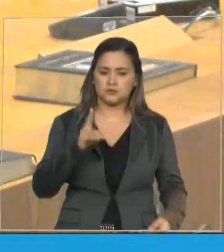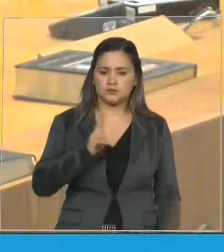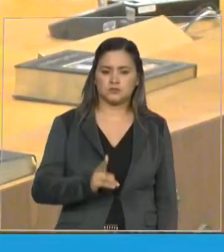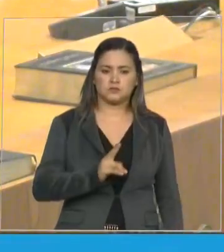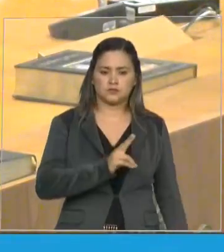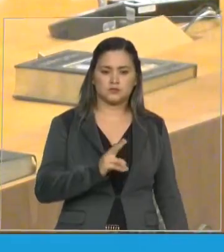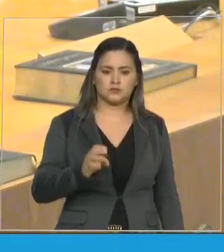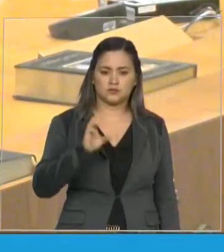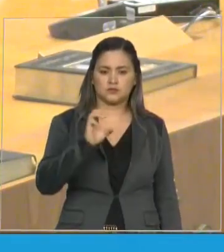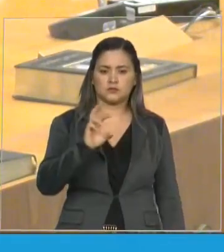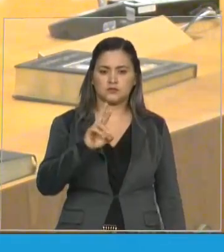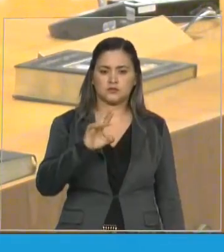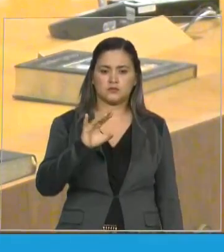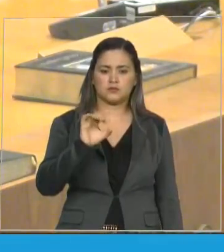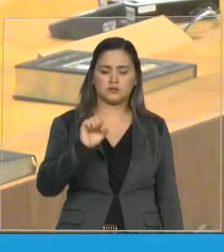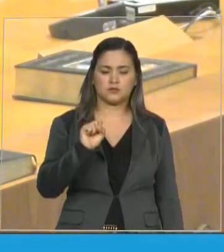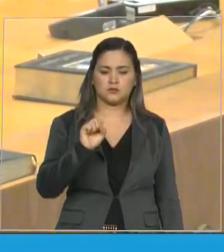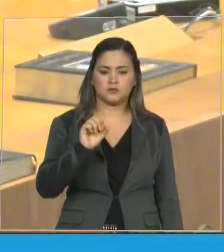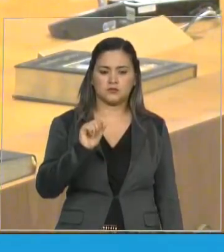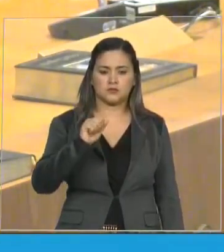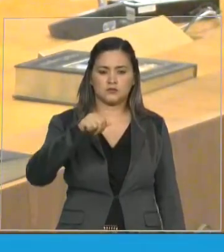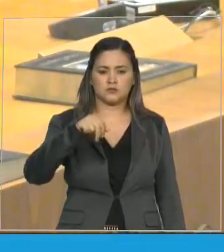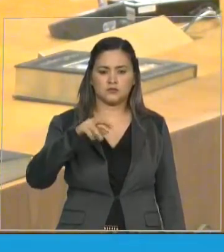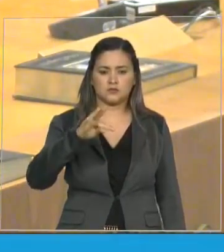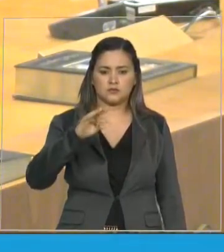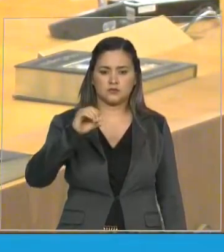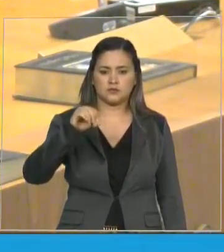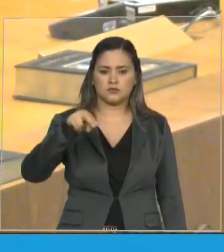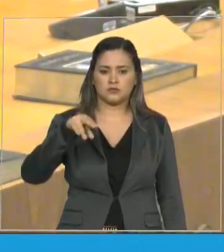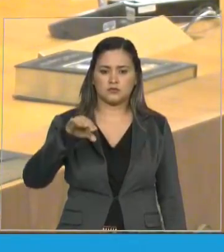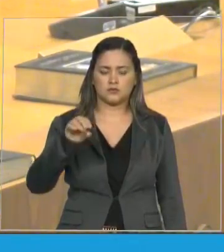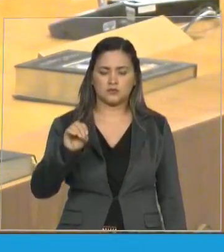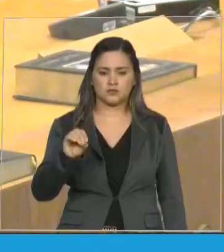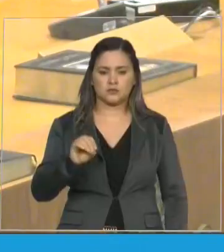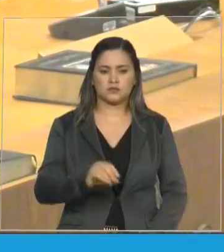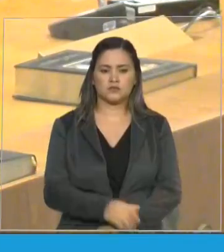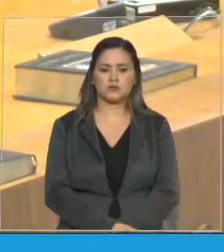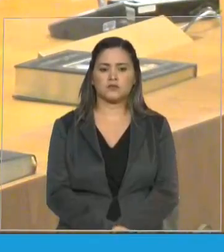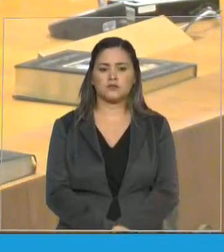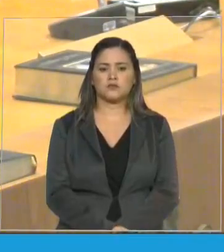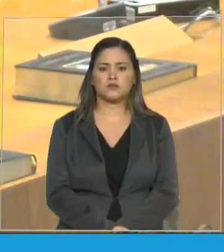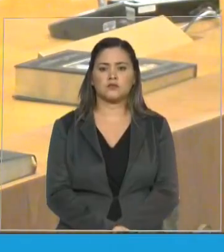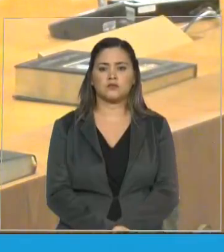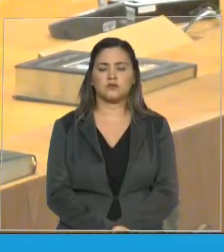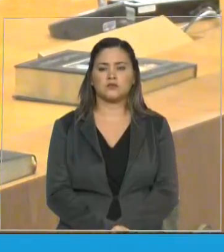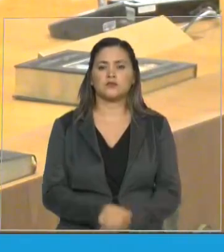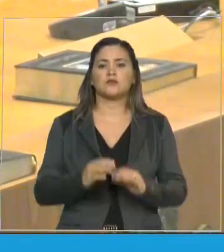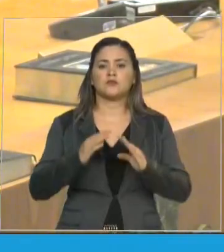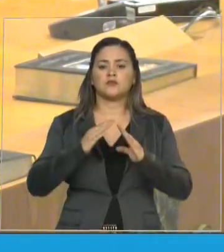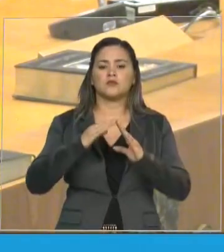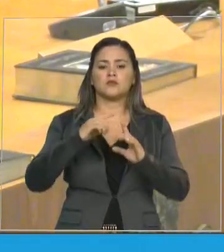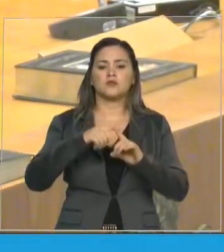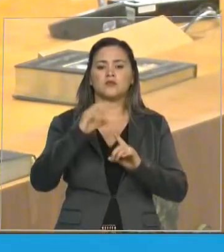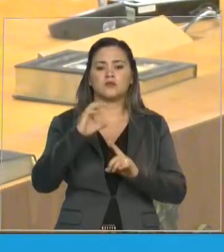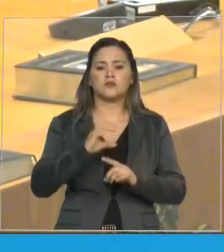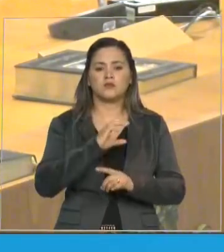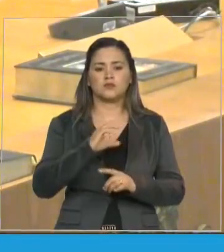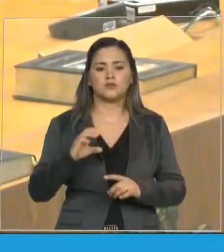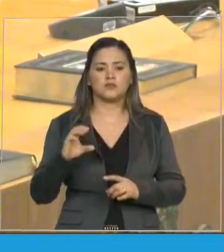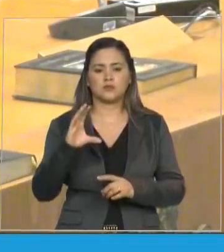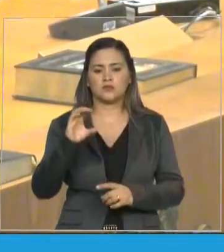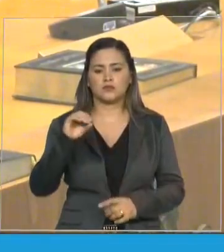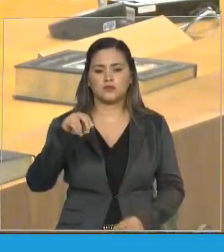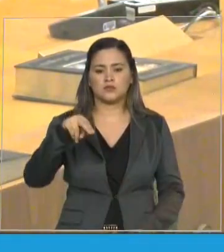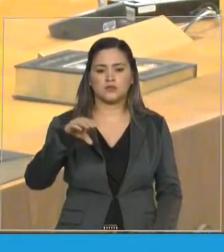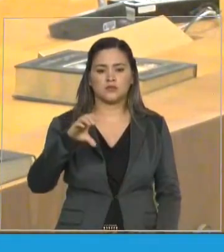Cris Antônio da Conceição, pároco da paróquia Nossa Senhora da Conceição e assessor especial